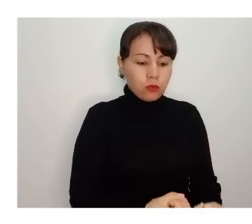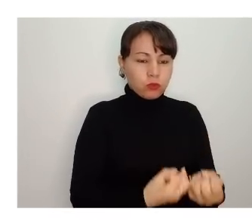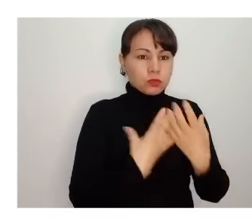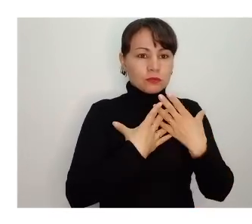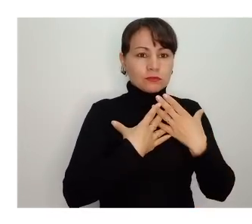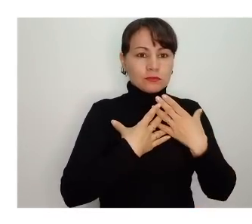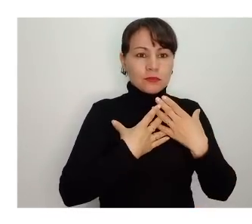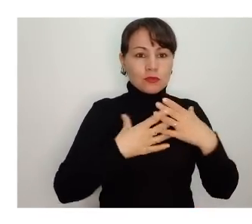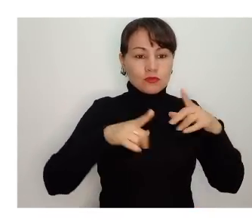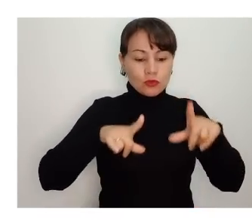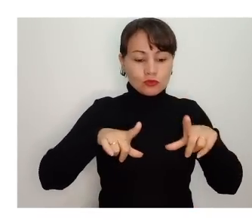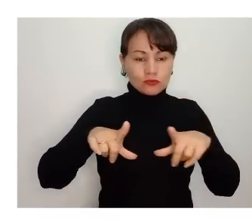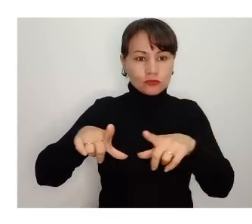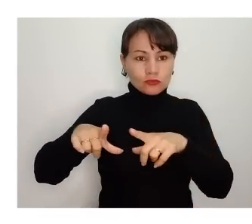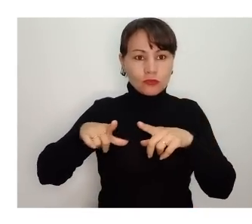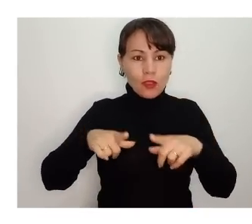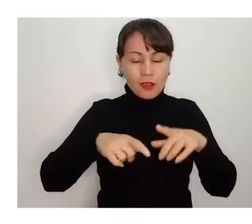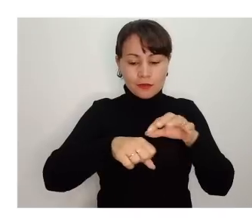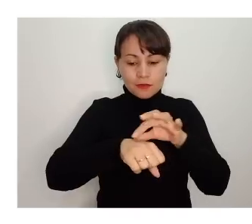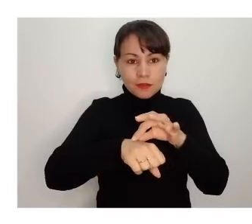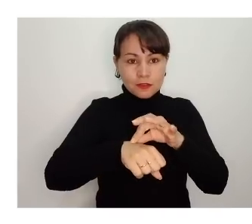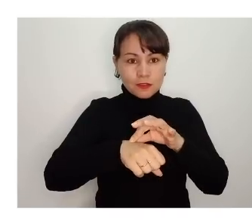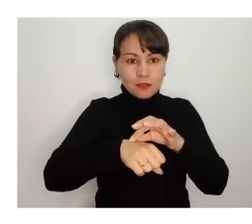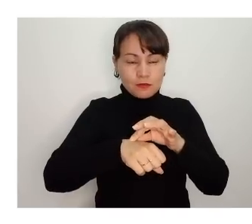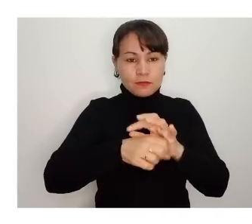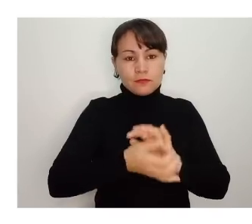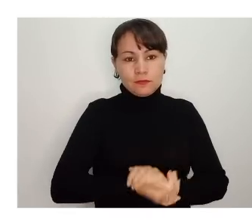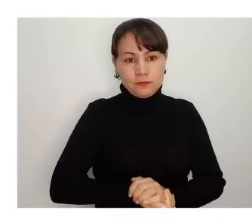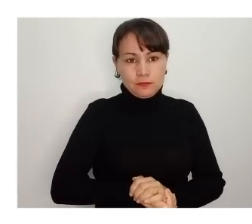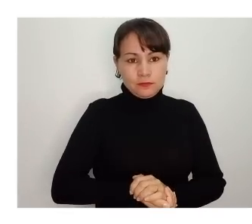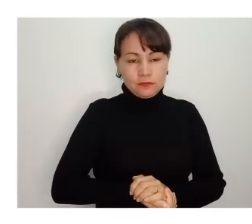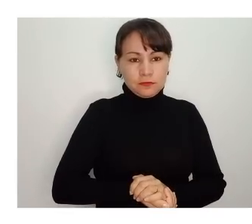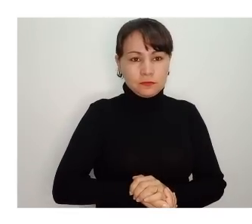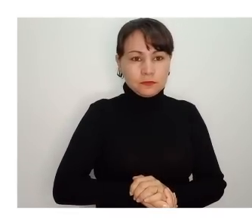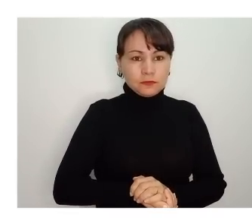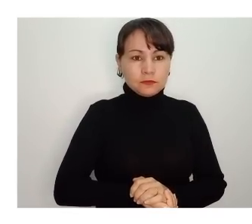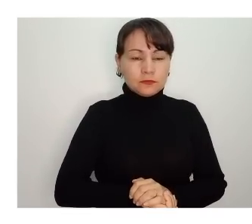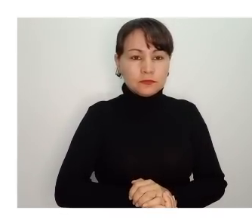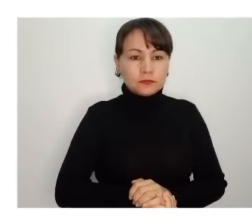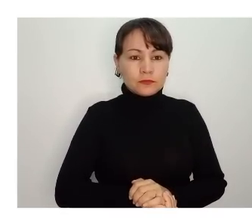seus respectivos receptores da célula seguinte.